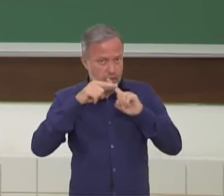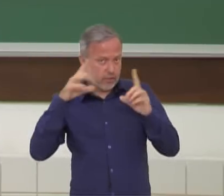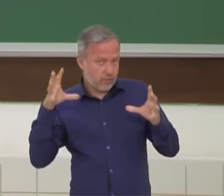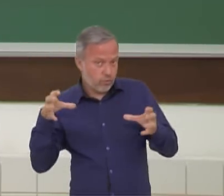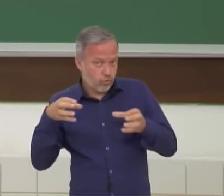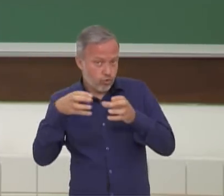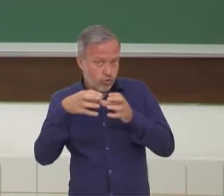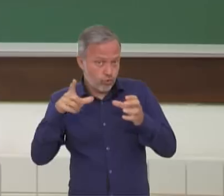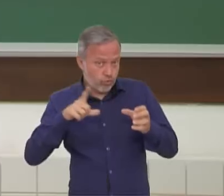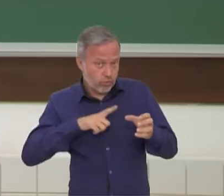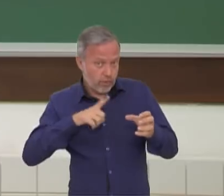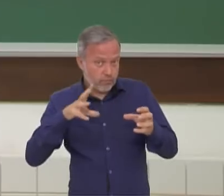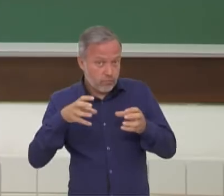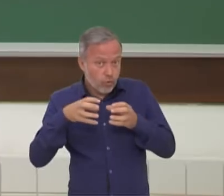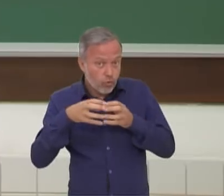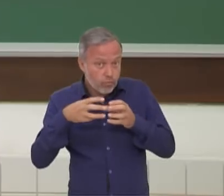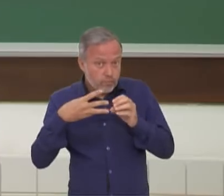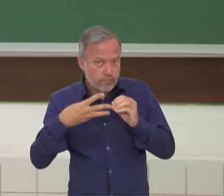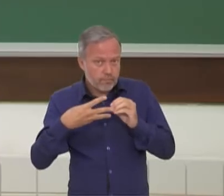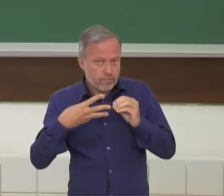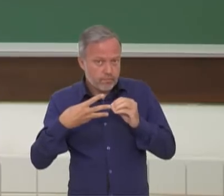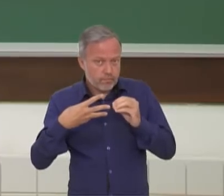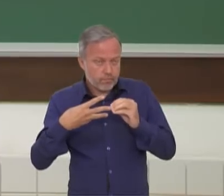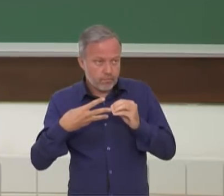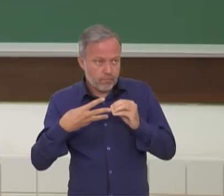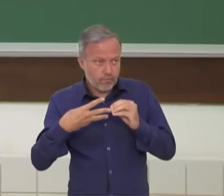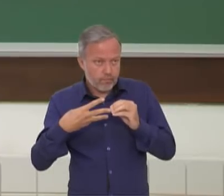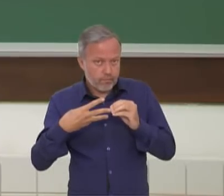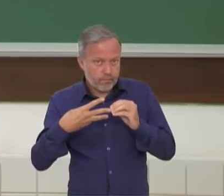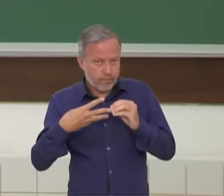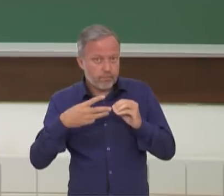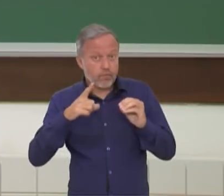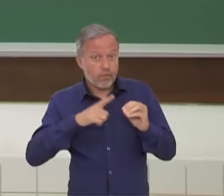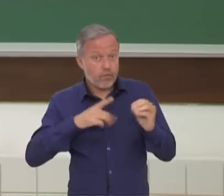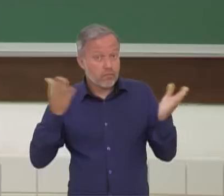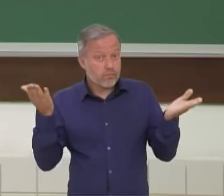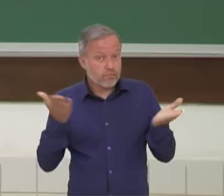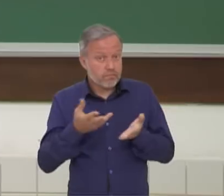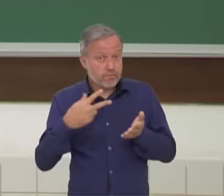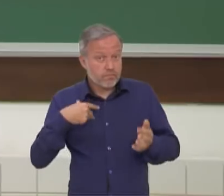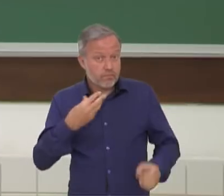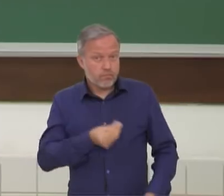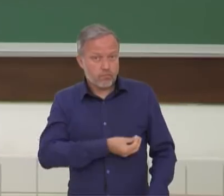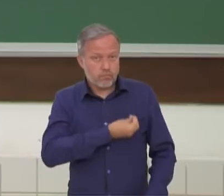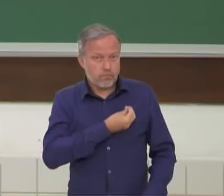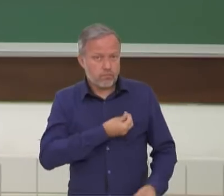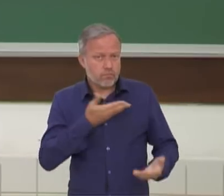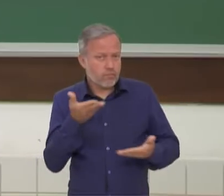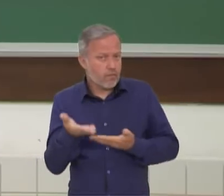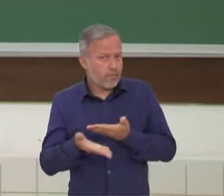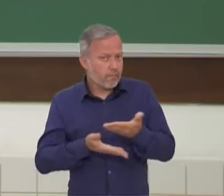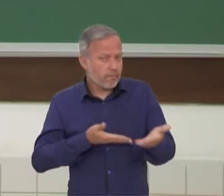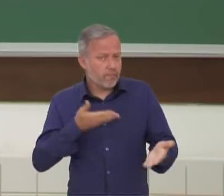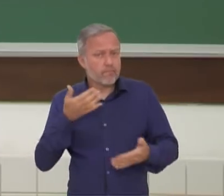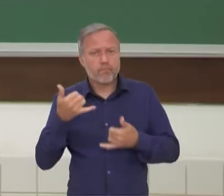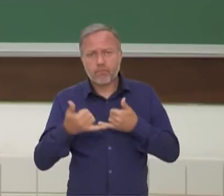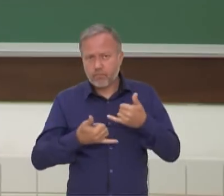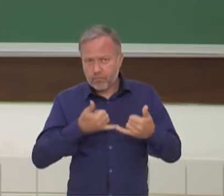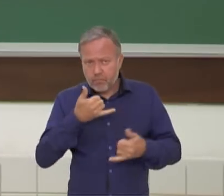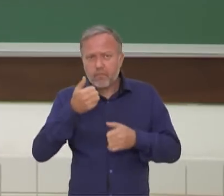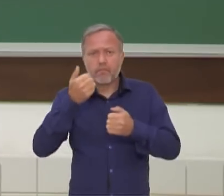desempenham várias funções vitais. Graças às células, nós estamos aqui vivendo, fazendo nossas atividades,